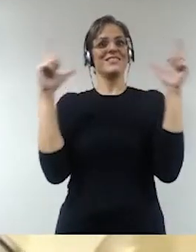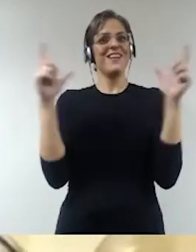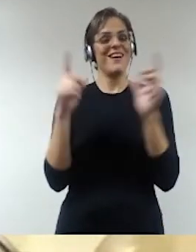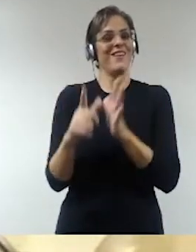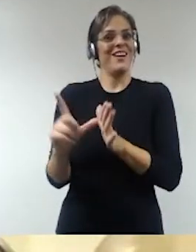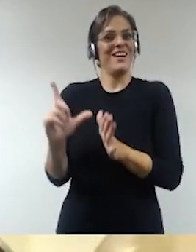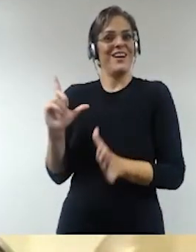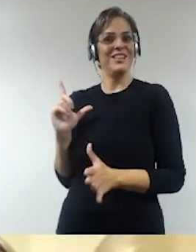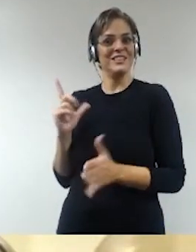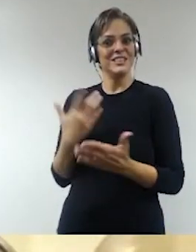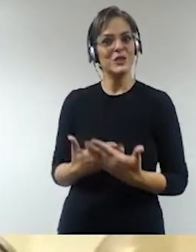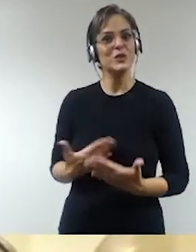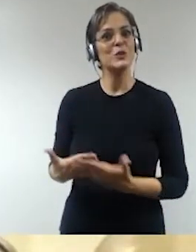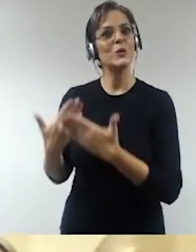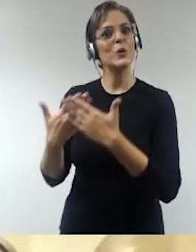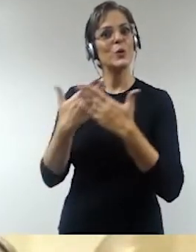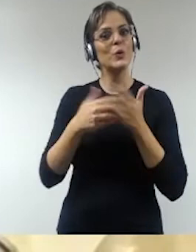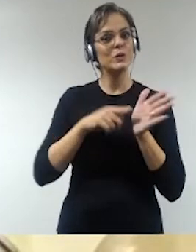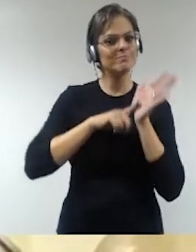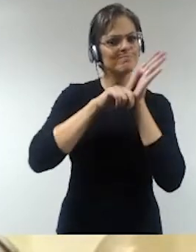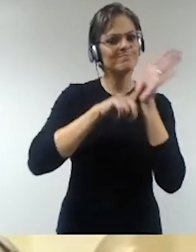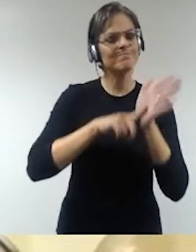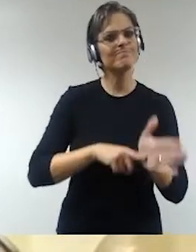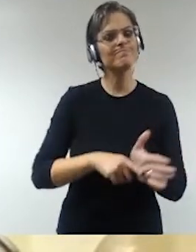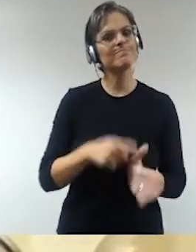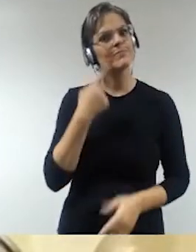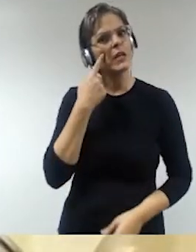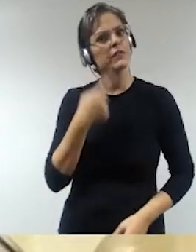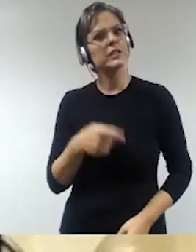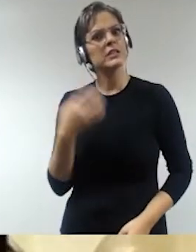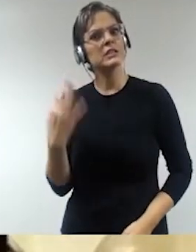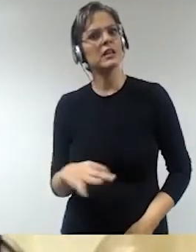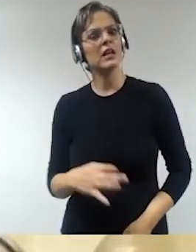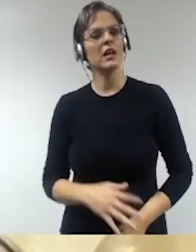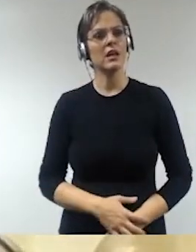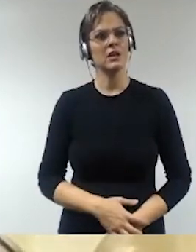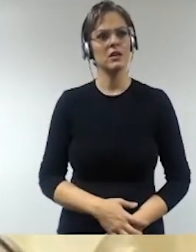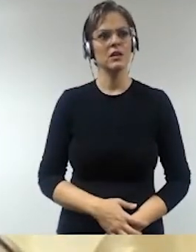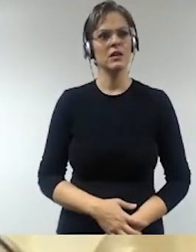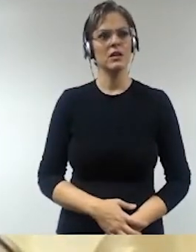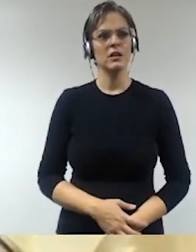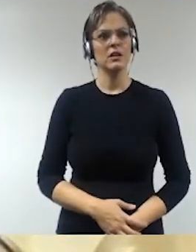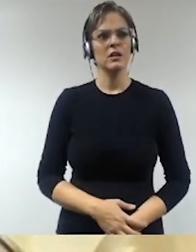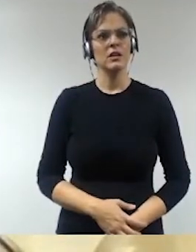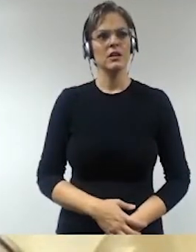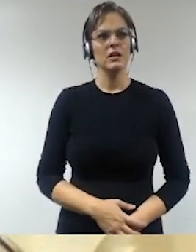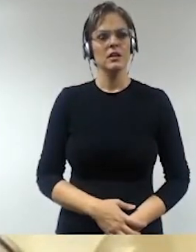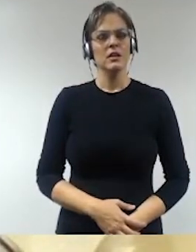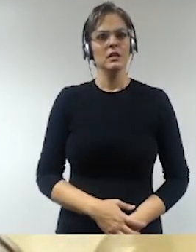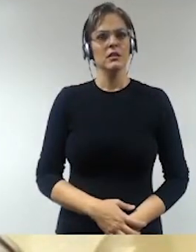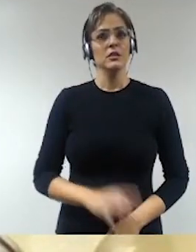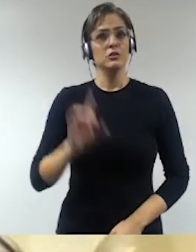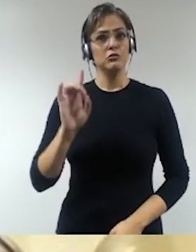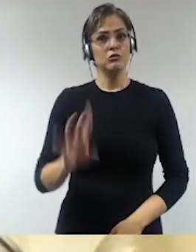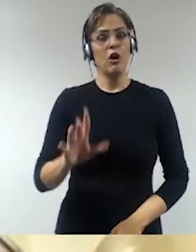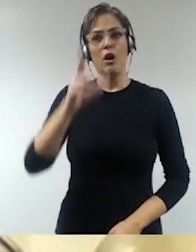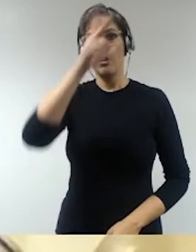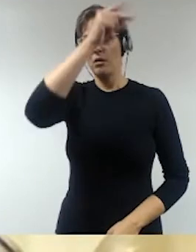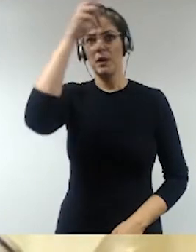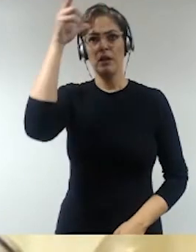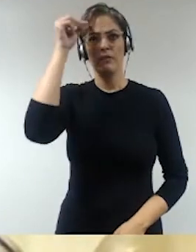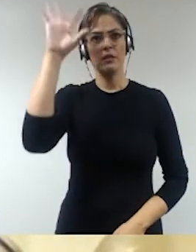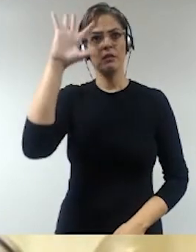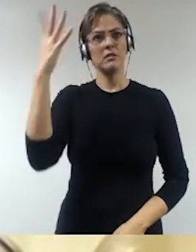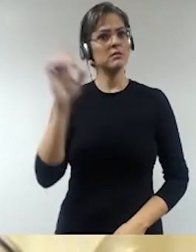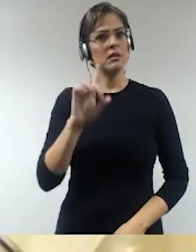de estudos e de material para que não só o agente do Estado pudesse decidir, mas muitas vezes o juiz, porque se a